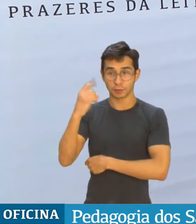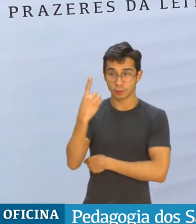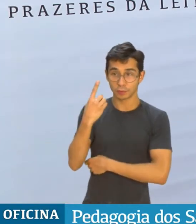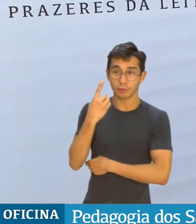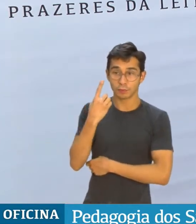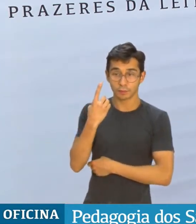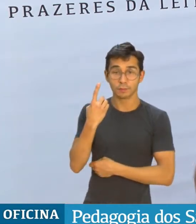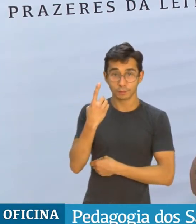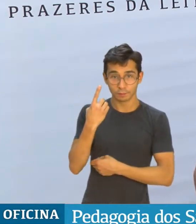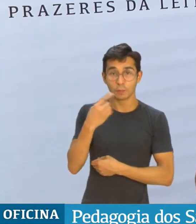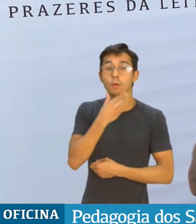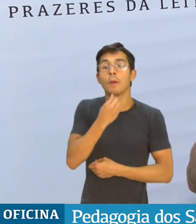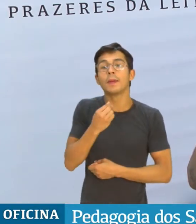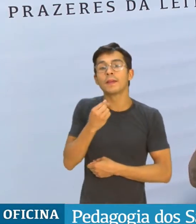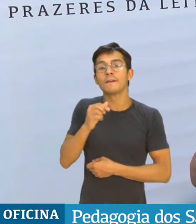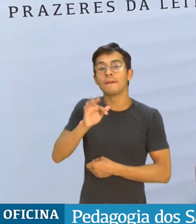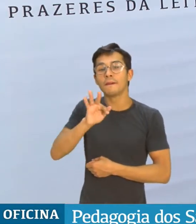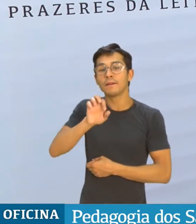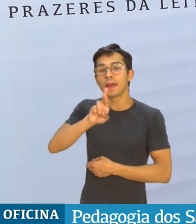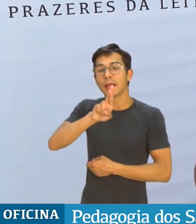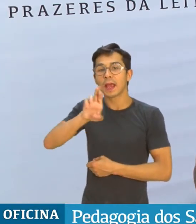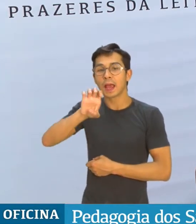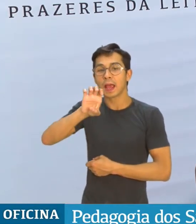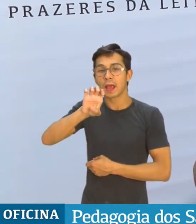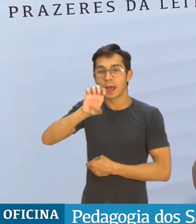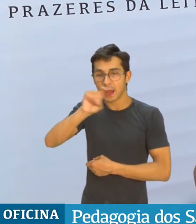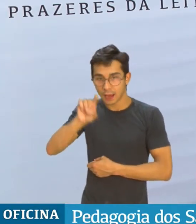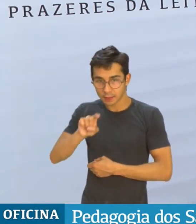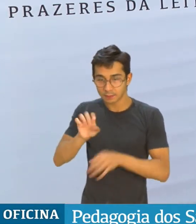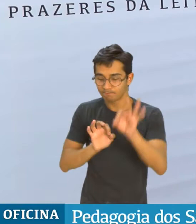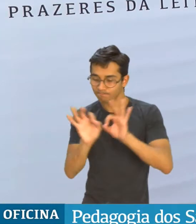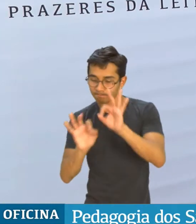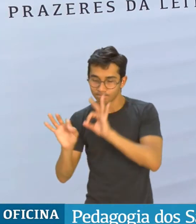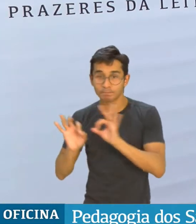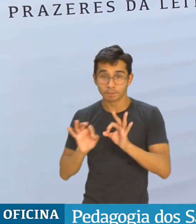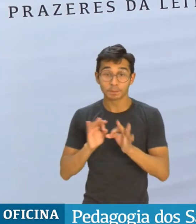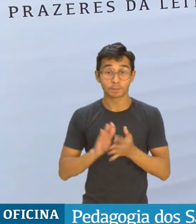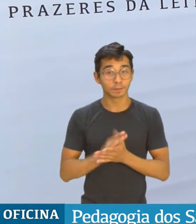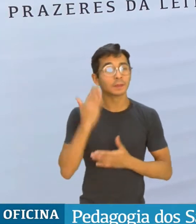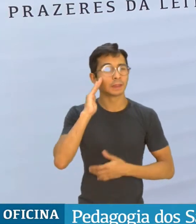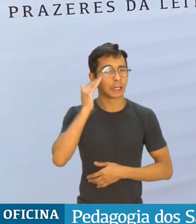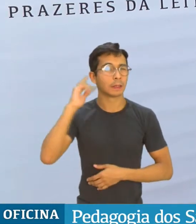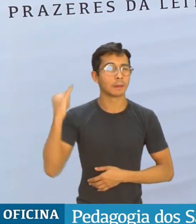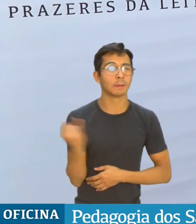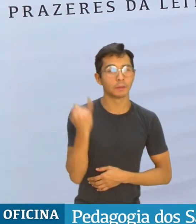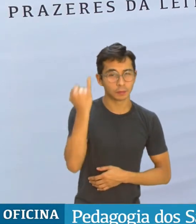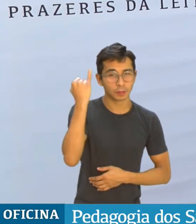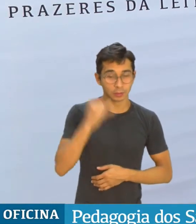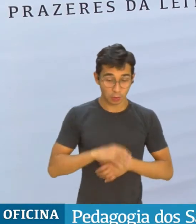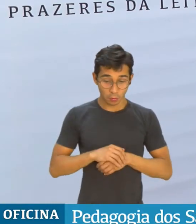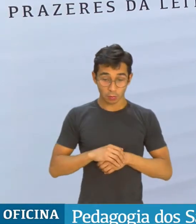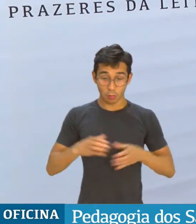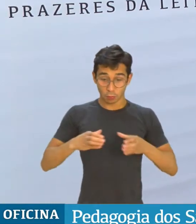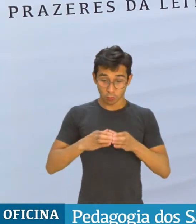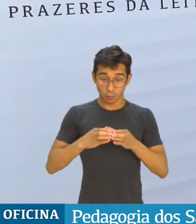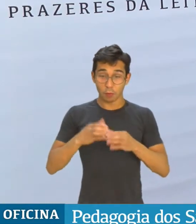pelo Ferrez, e é muito importante para a gente entender tudo isso. Foi um pouco depois que o Cidade de Deus foi lançado pelo